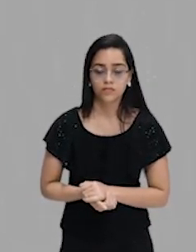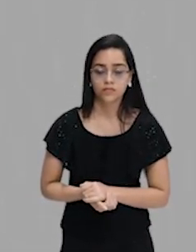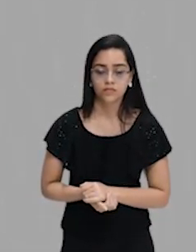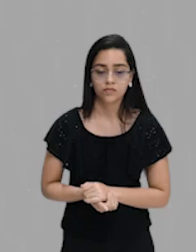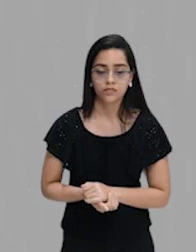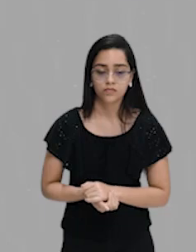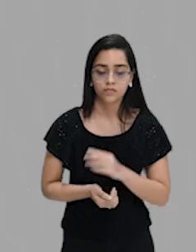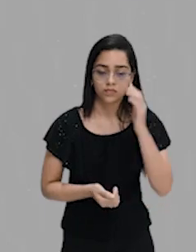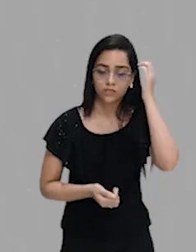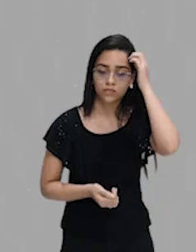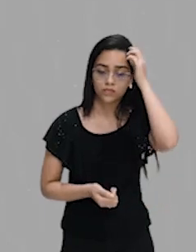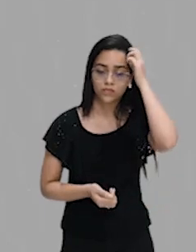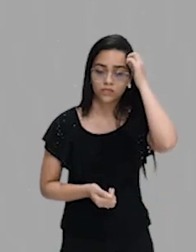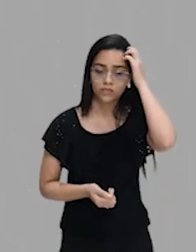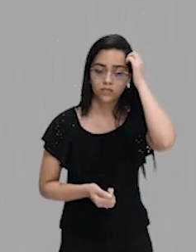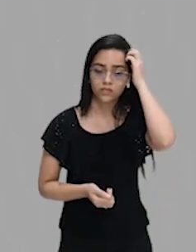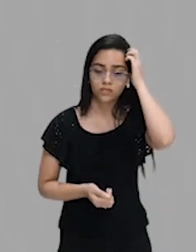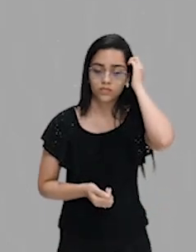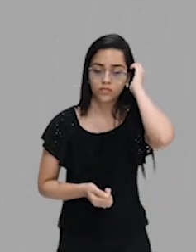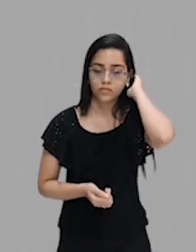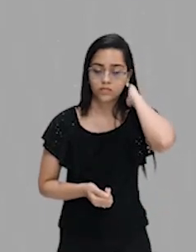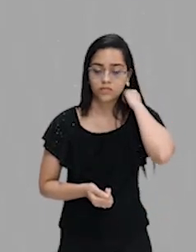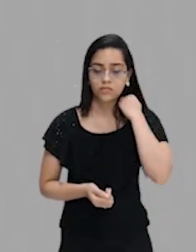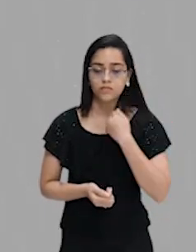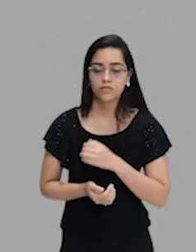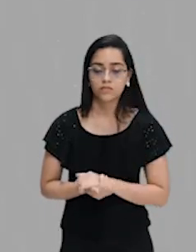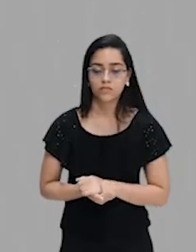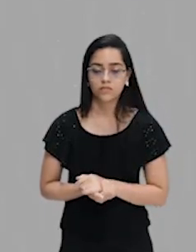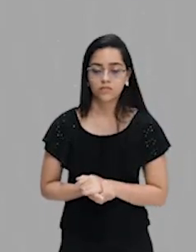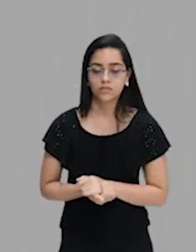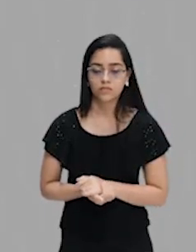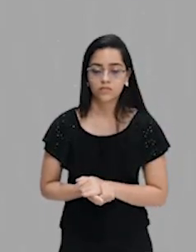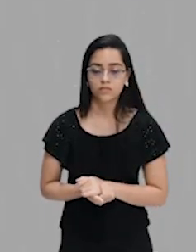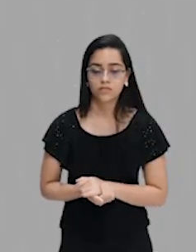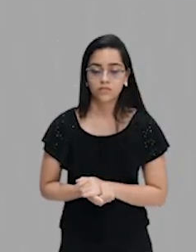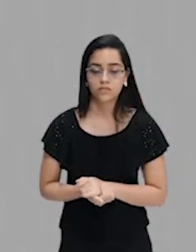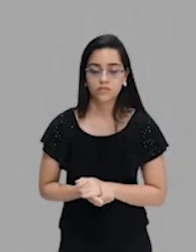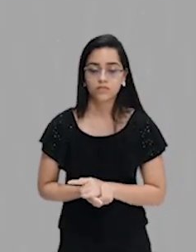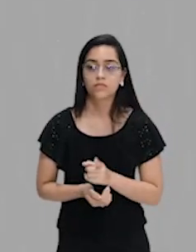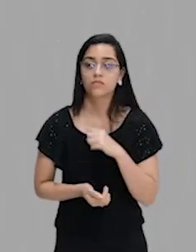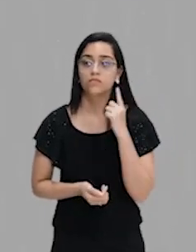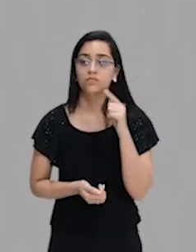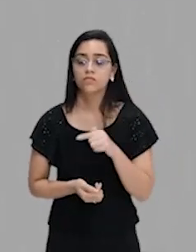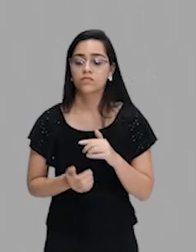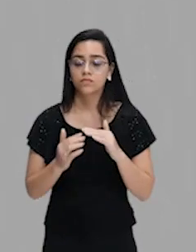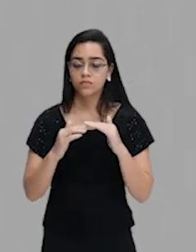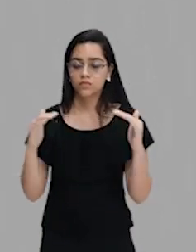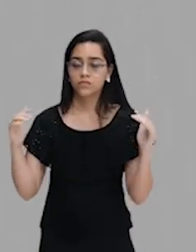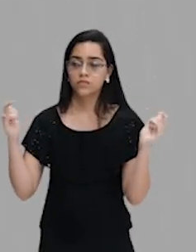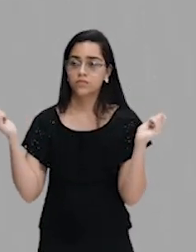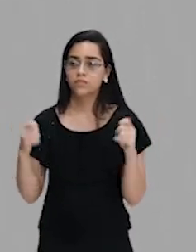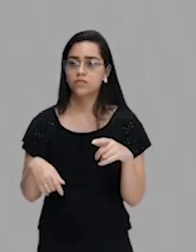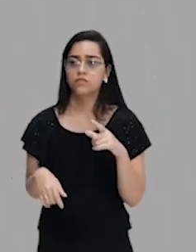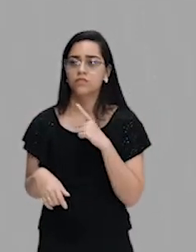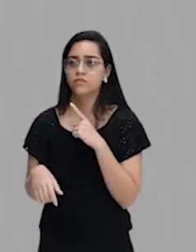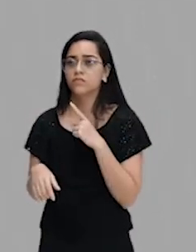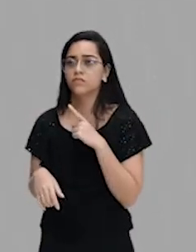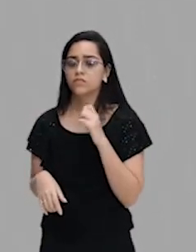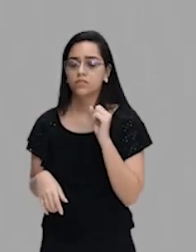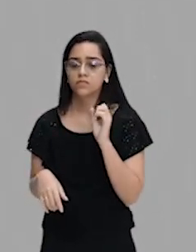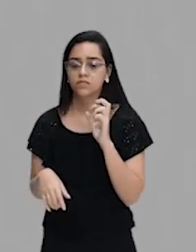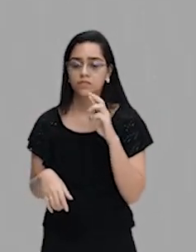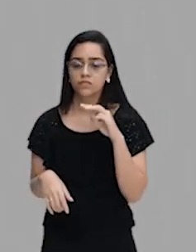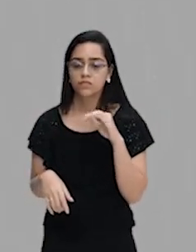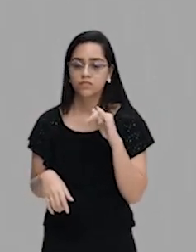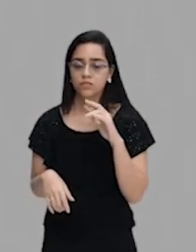Alcântara ou paralelo de altura, certo? Então, estamos aqui no horizonte, então a gente pode pegar ali um semicírculo